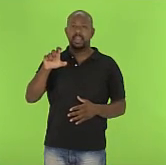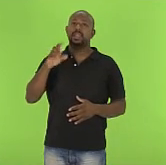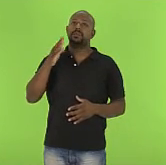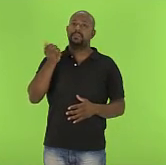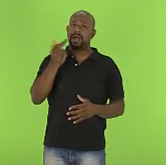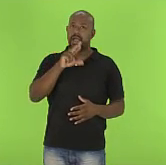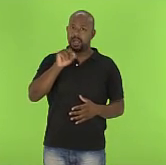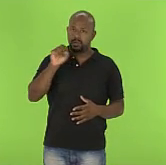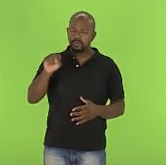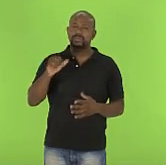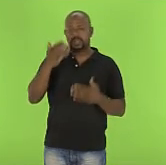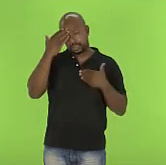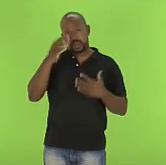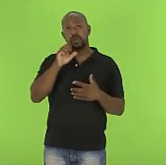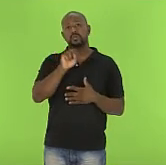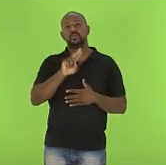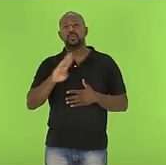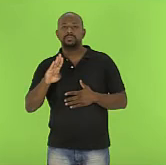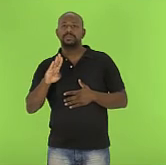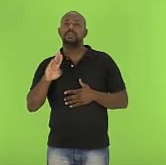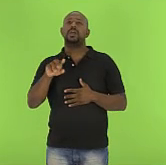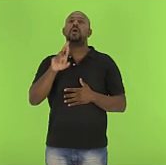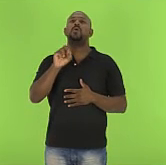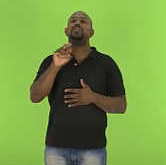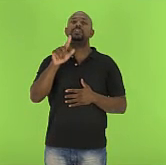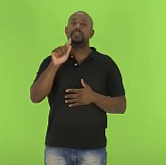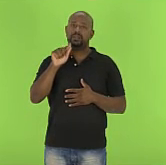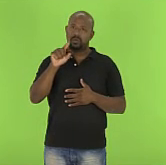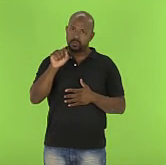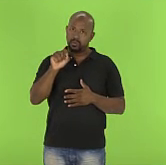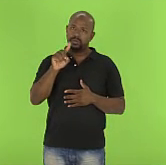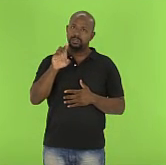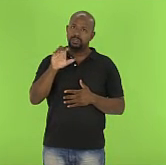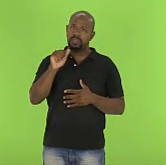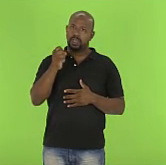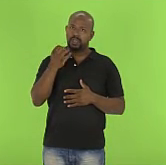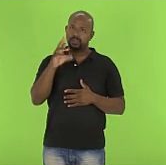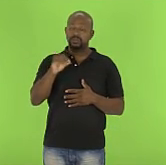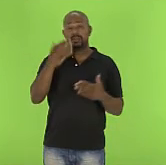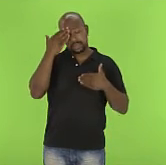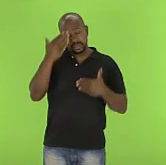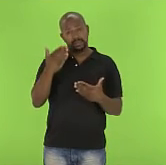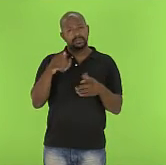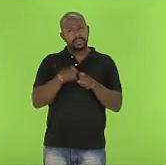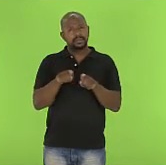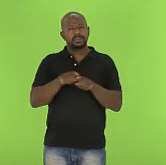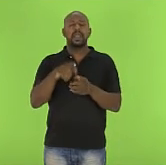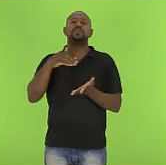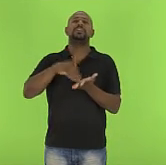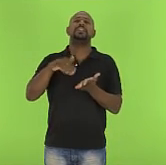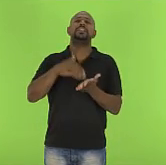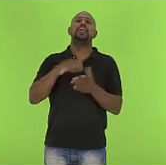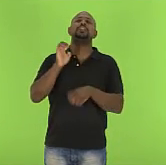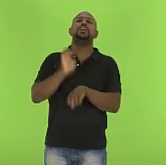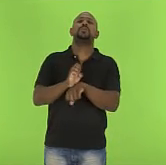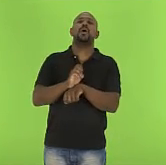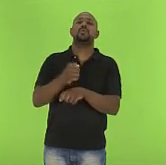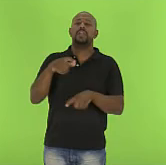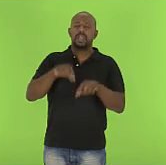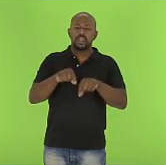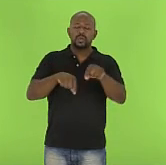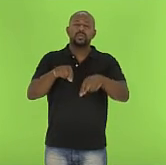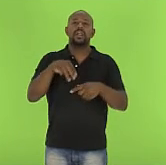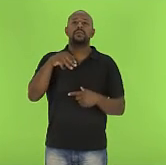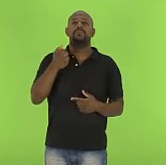Barros. Quero agradecer ao subsecretário Rodrigo de Castro. E quero fazer um agradecimento também ao secretário estadual